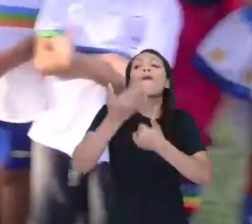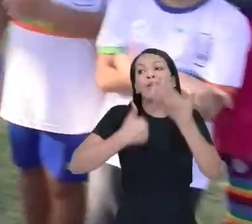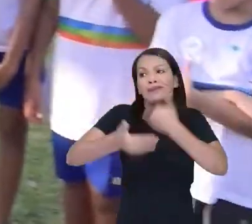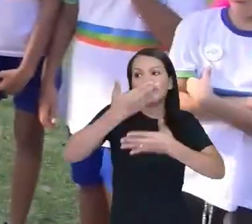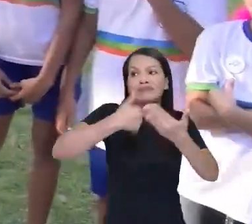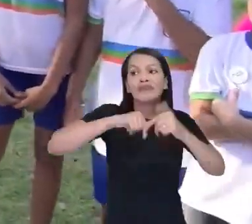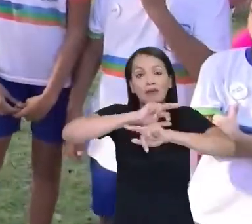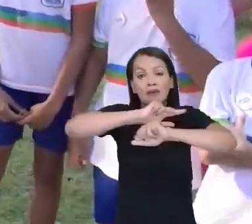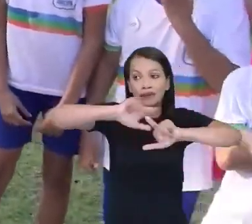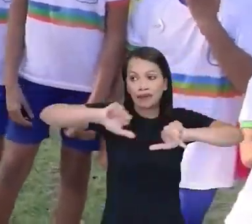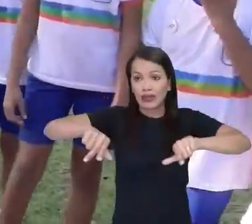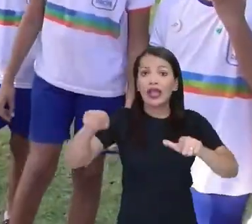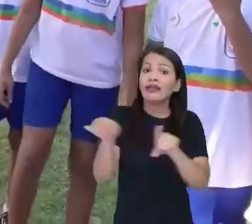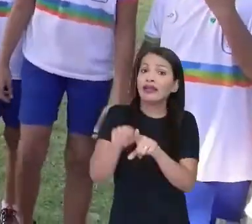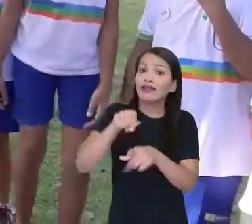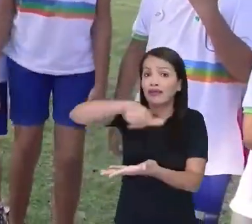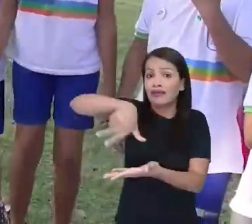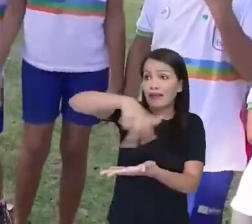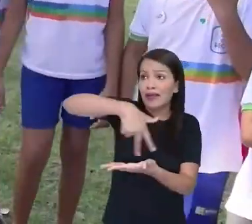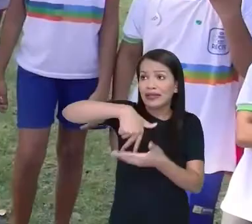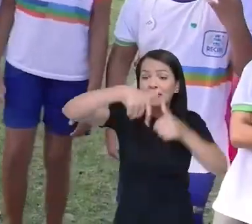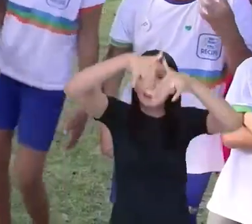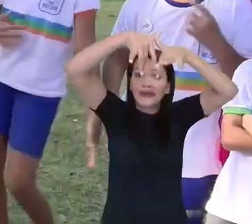quadrilha e bandeirinha.